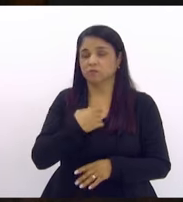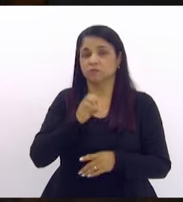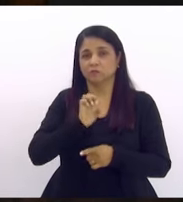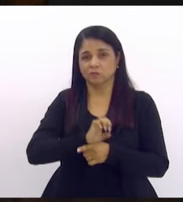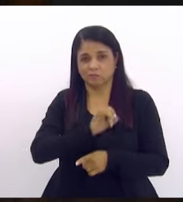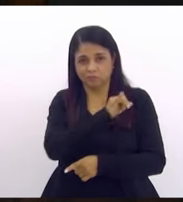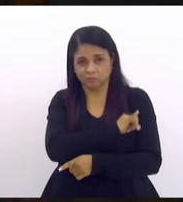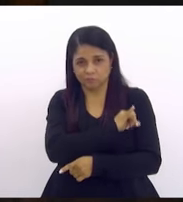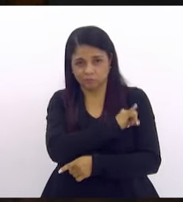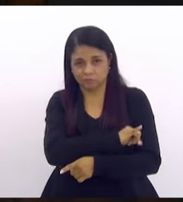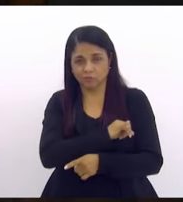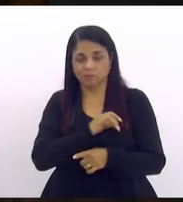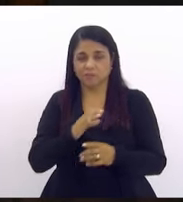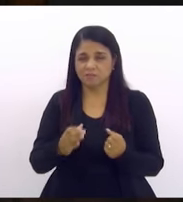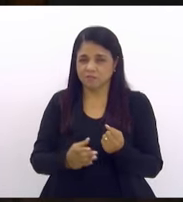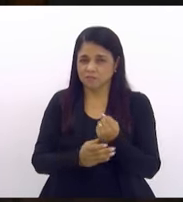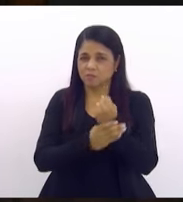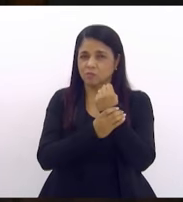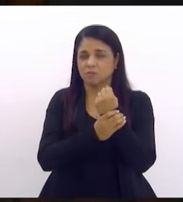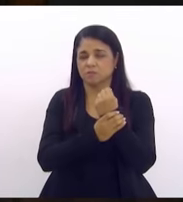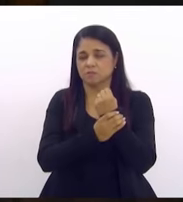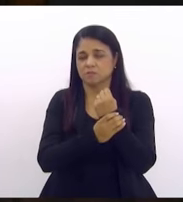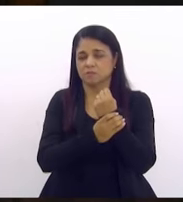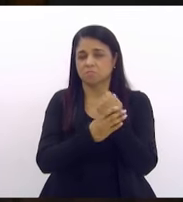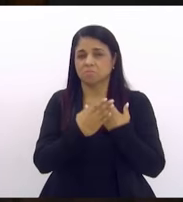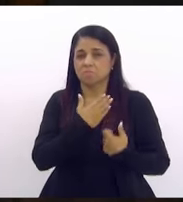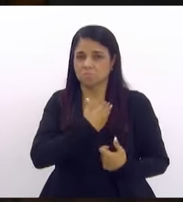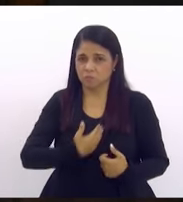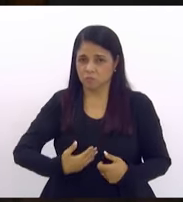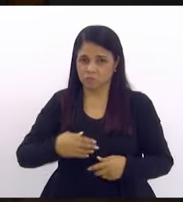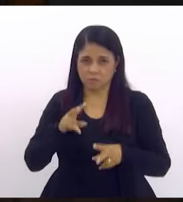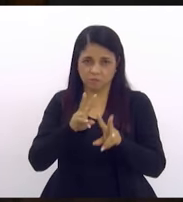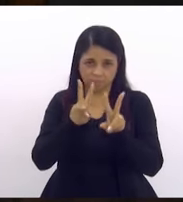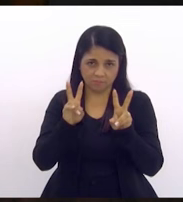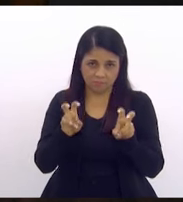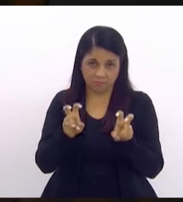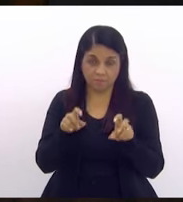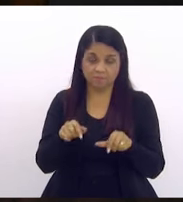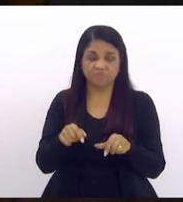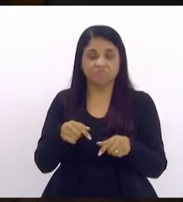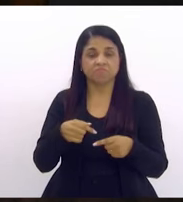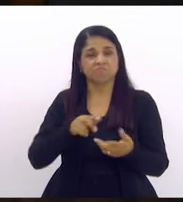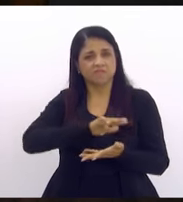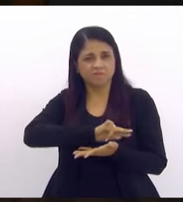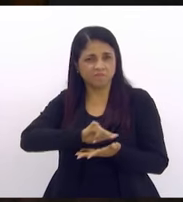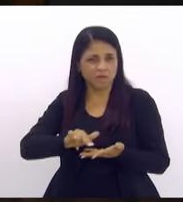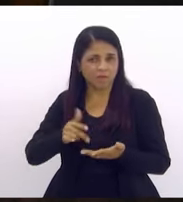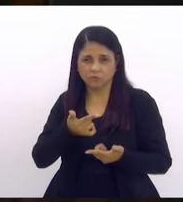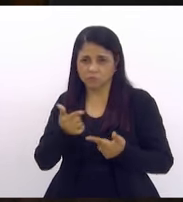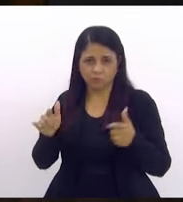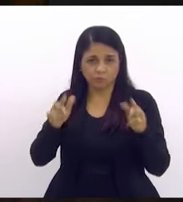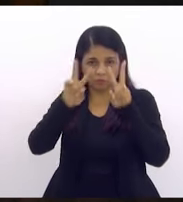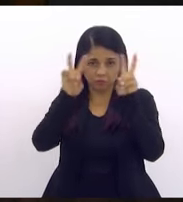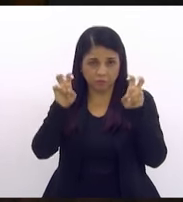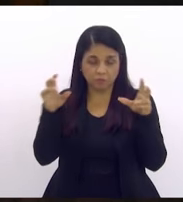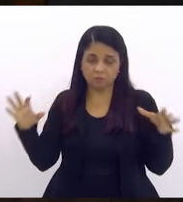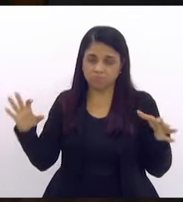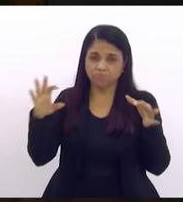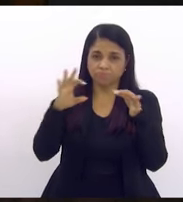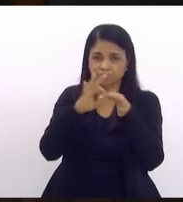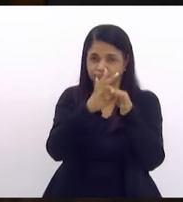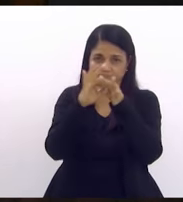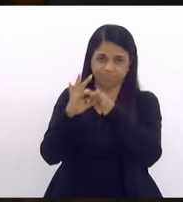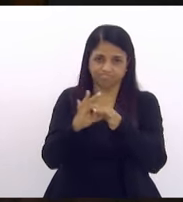estado na questão da segurança pública em tantas questões a gente tem feito aqui na verdade uma grande União